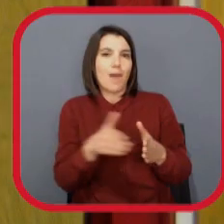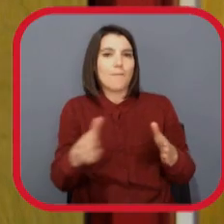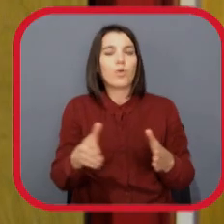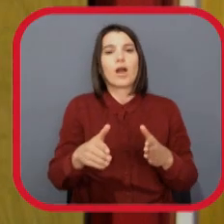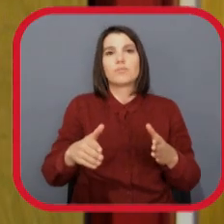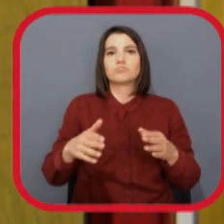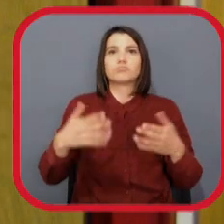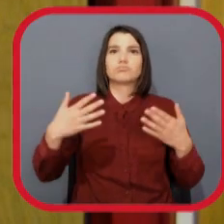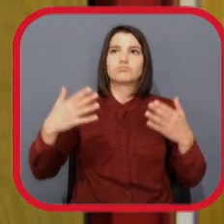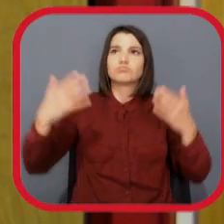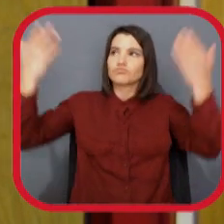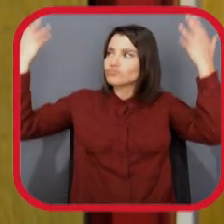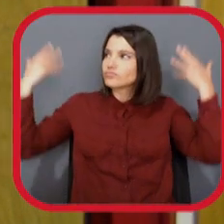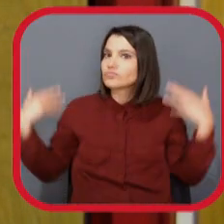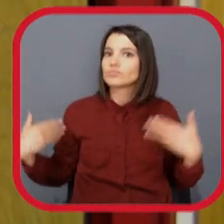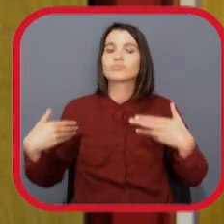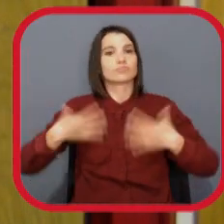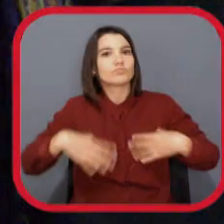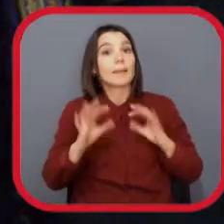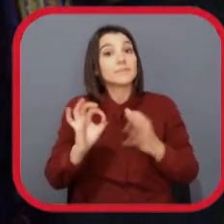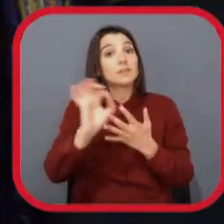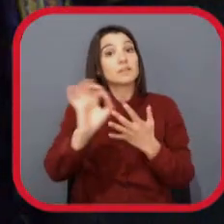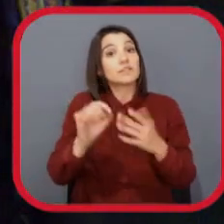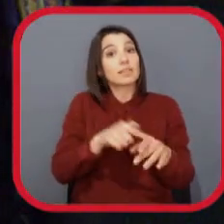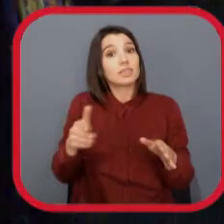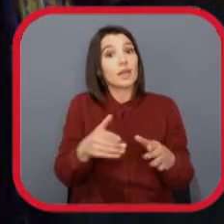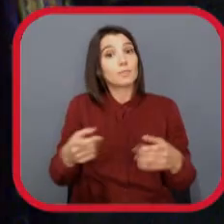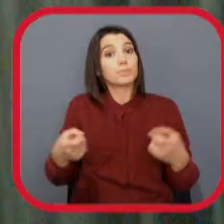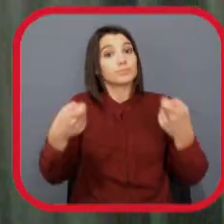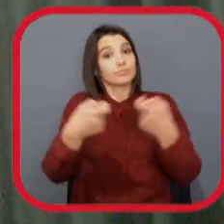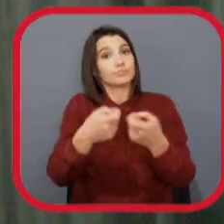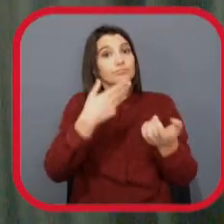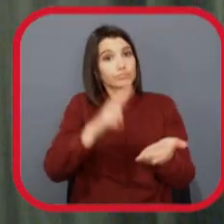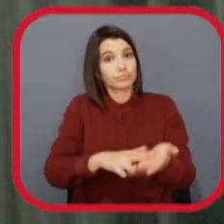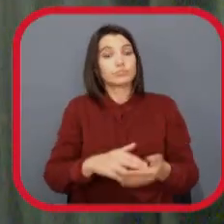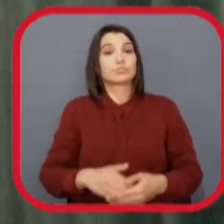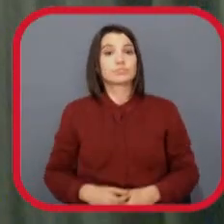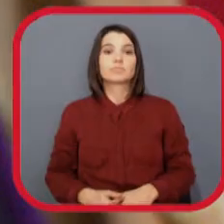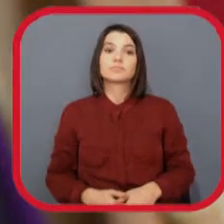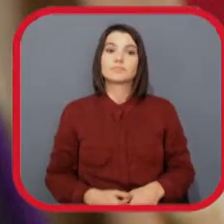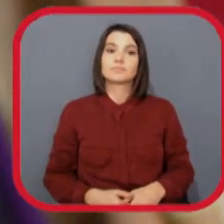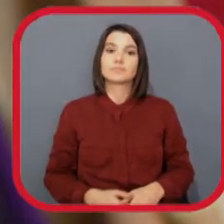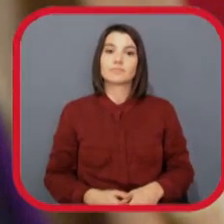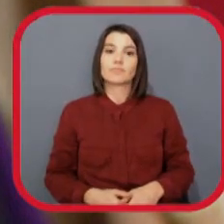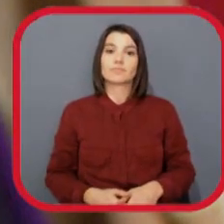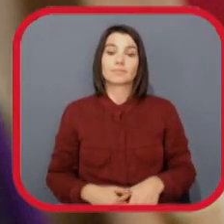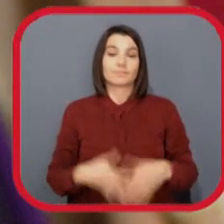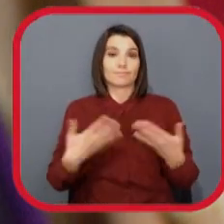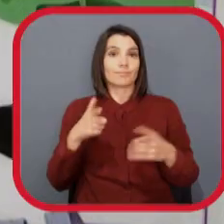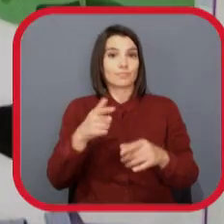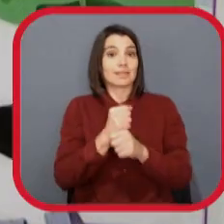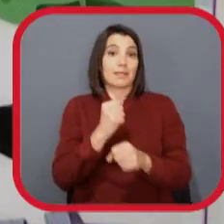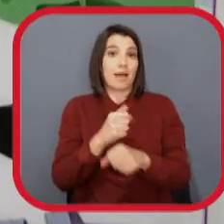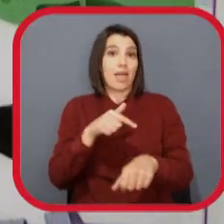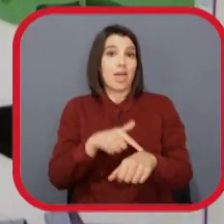os cenários aos figurinos, é preciso que as características do tempo da série se tornem reais. Sendo que isto